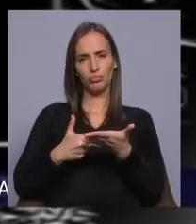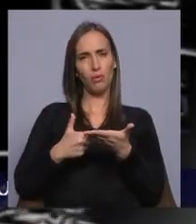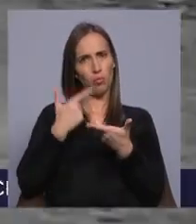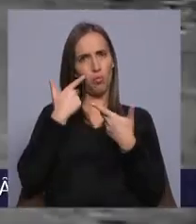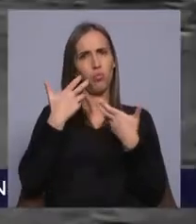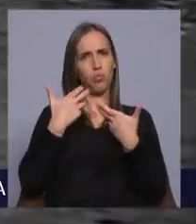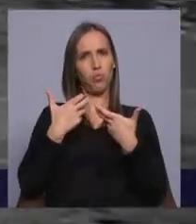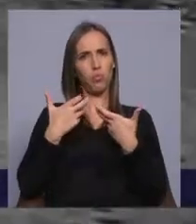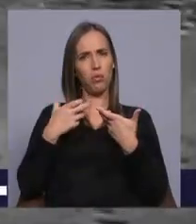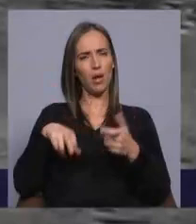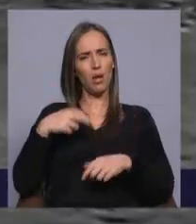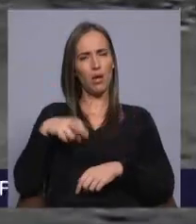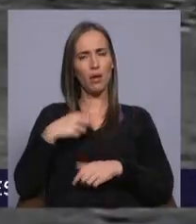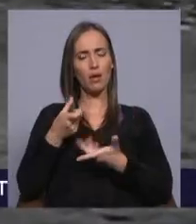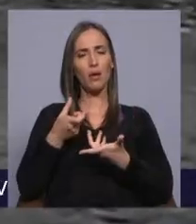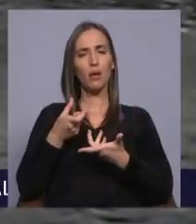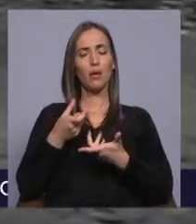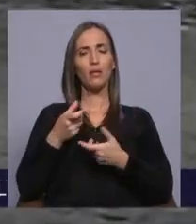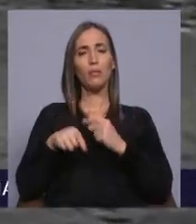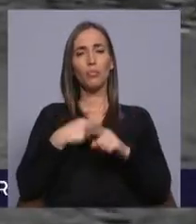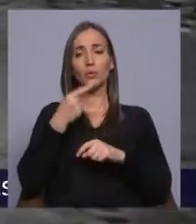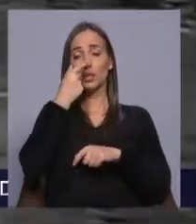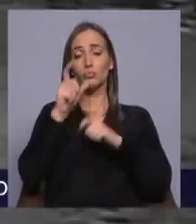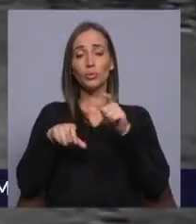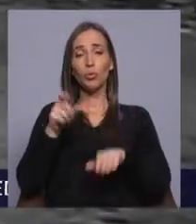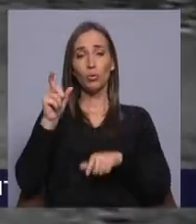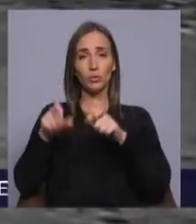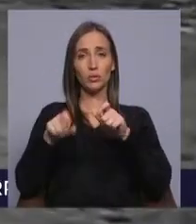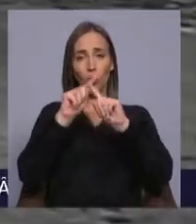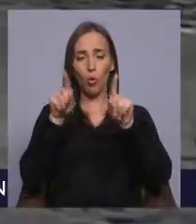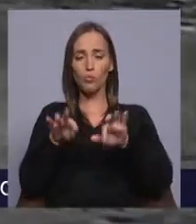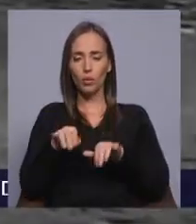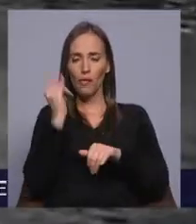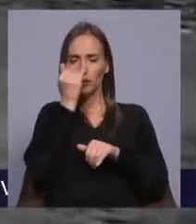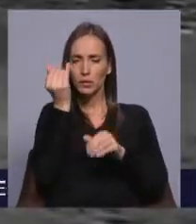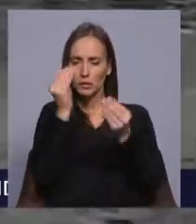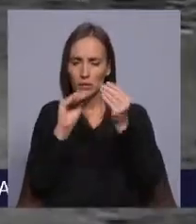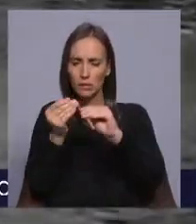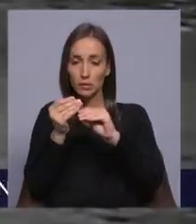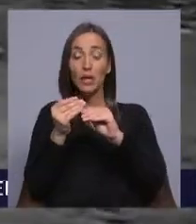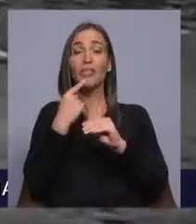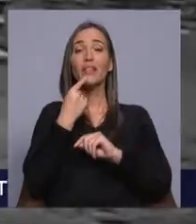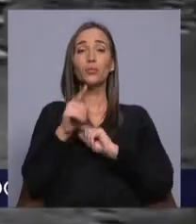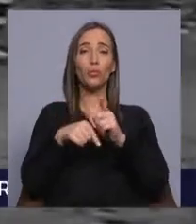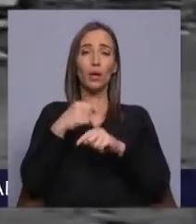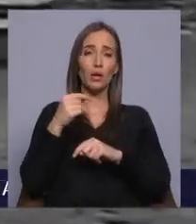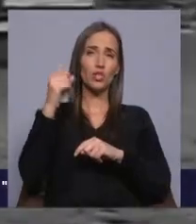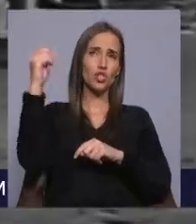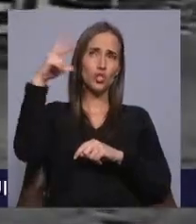depois também de calcularem, utilizando computadores, o que é que poderia ter acontecido, estamos perante um eclipse solar